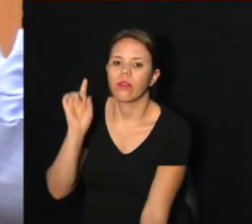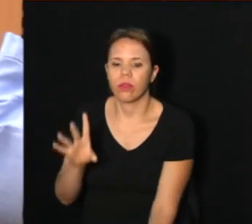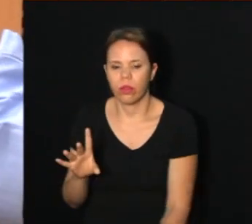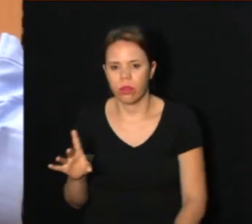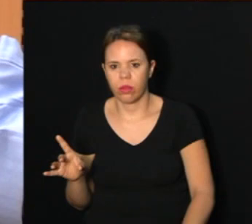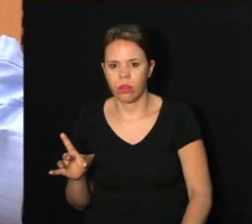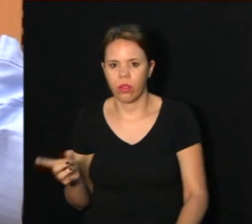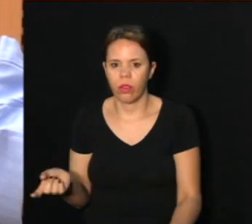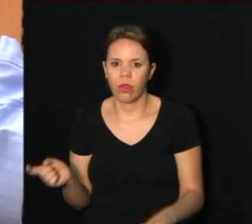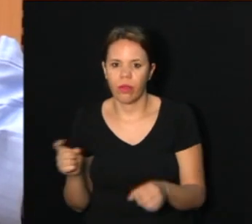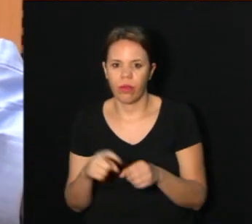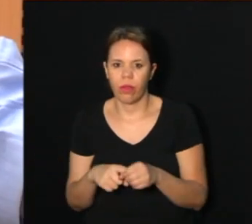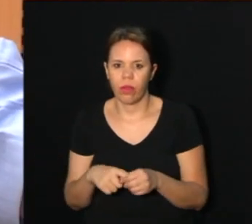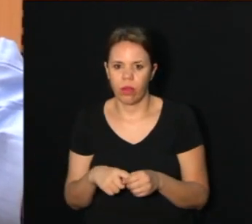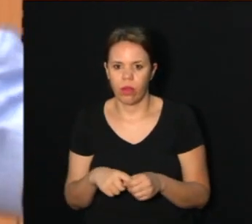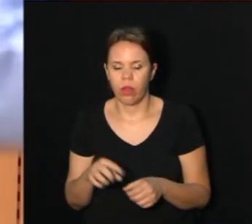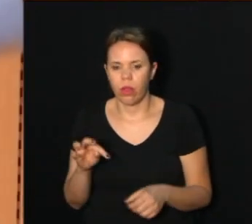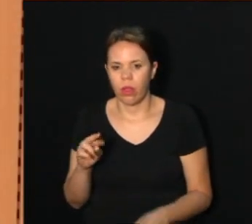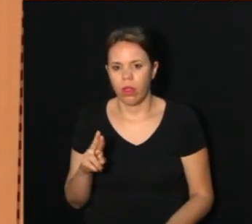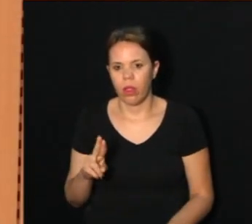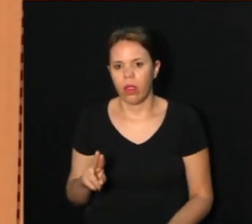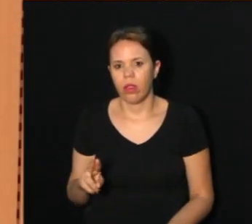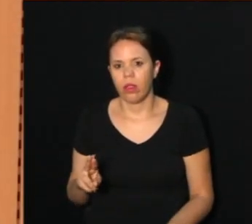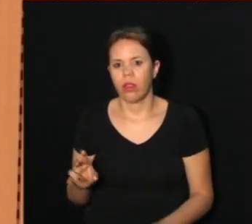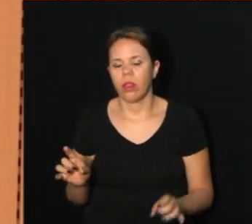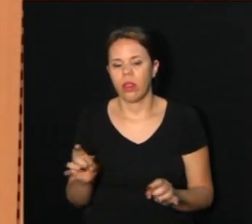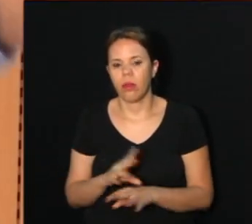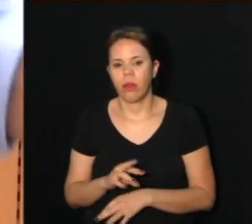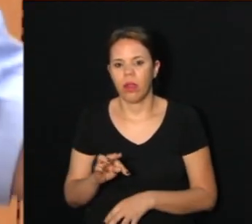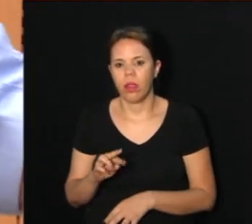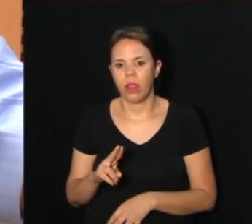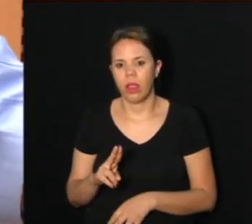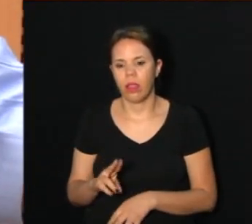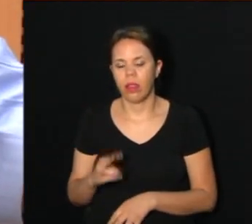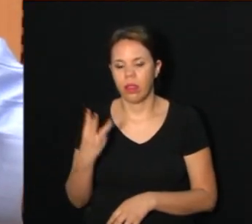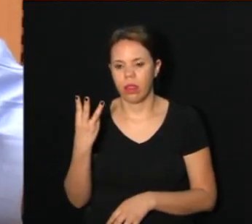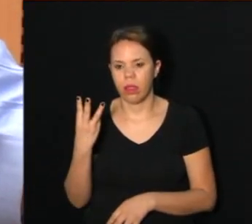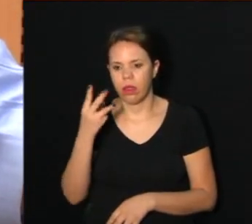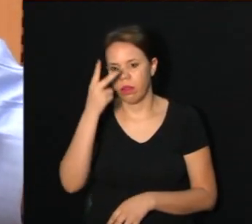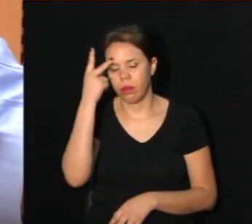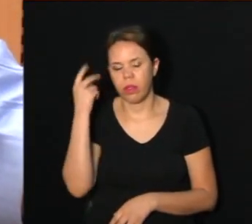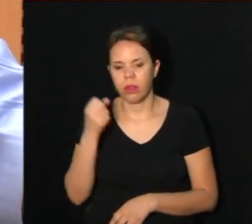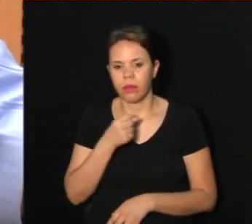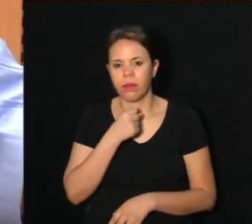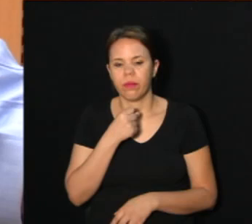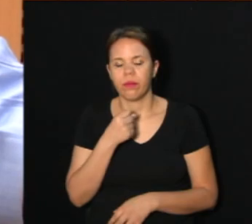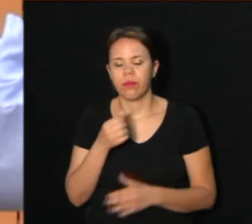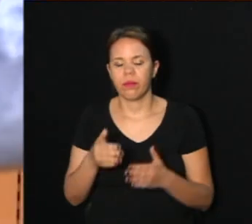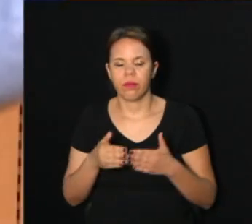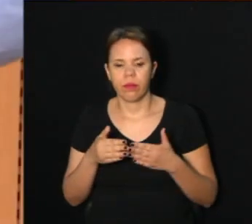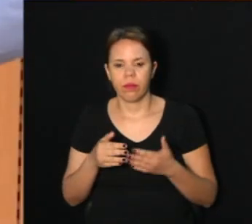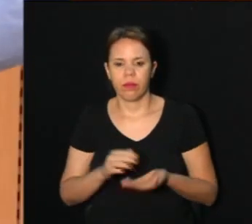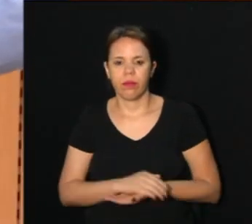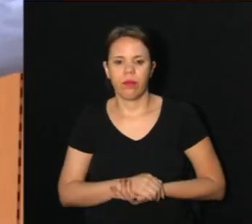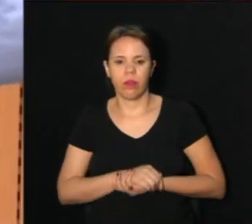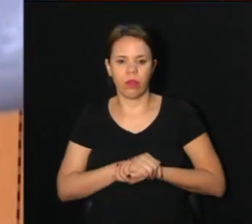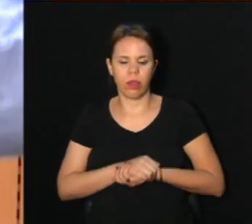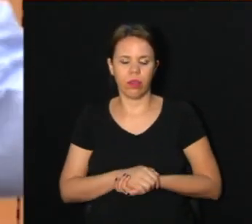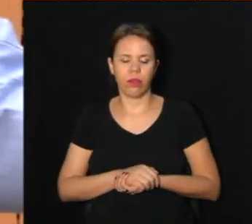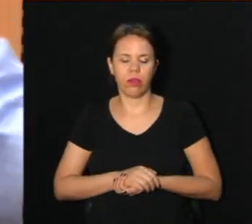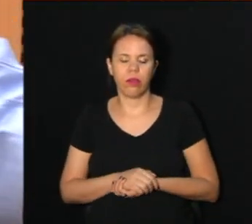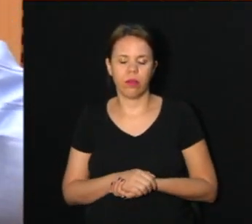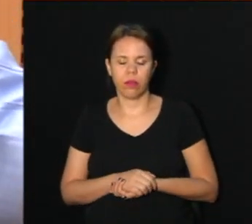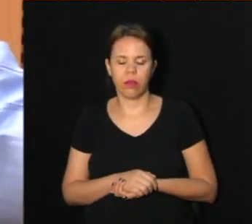Daí eu volto a palavra para Tadeu. Então eu termino com o Tadeu. Então nós temos mais 3 pessoas. Por favor, fique à vontade, se